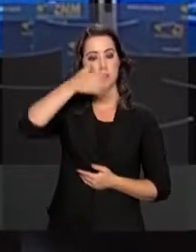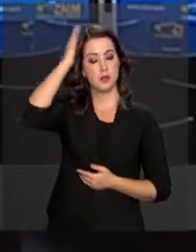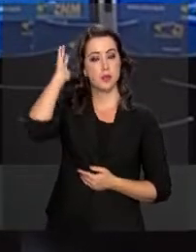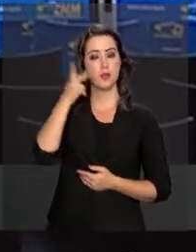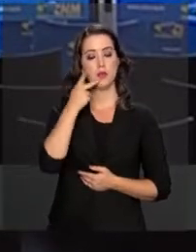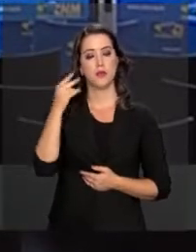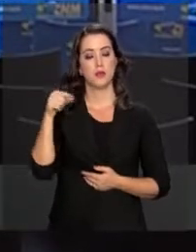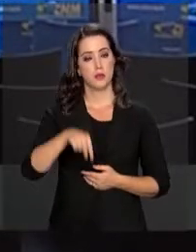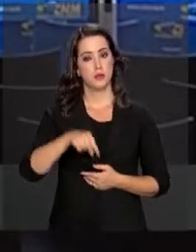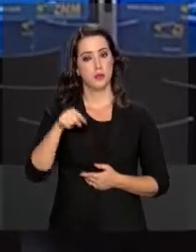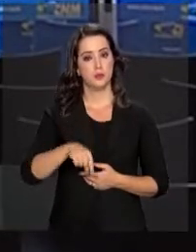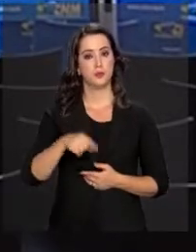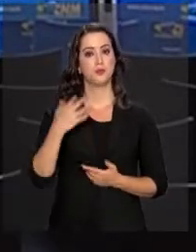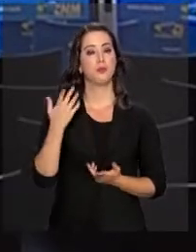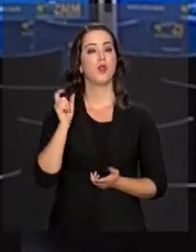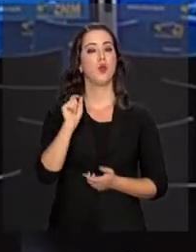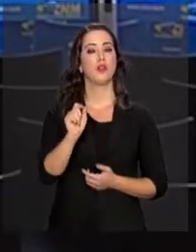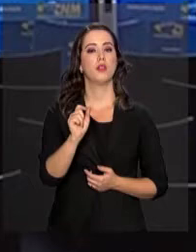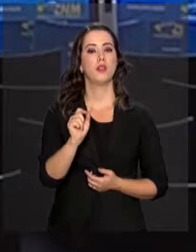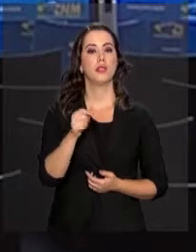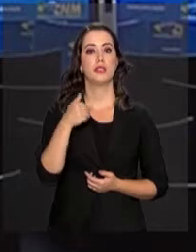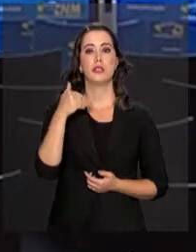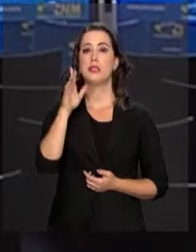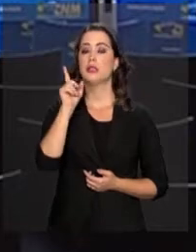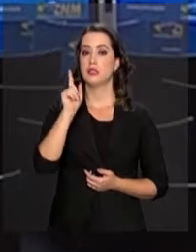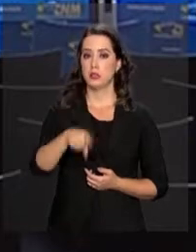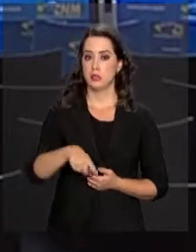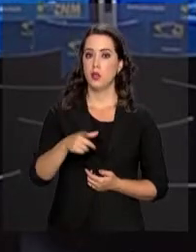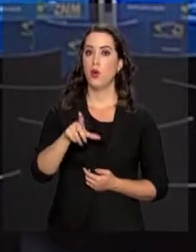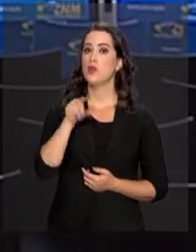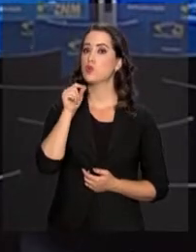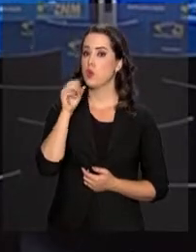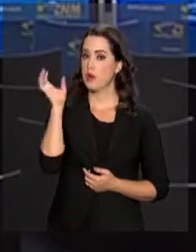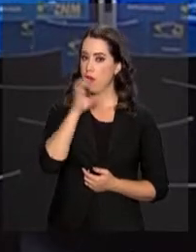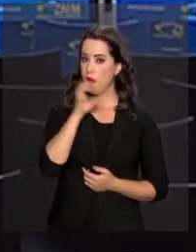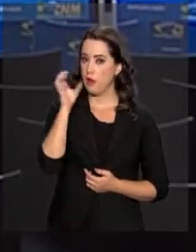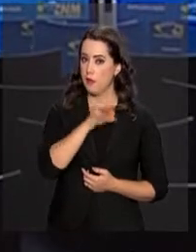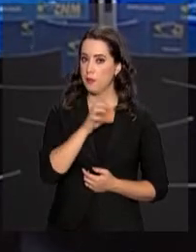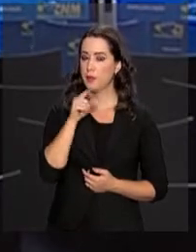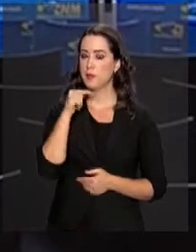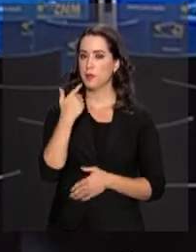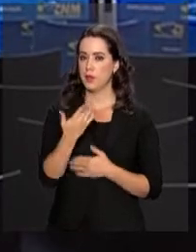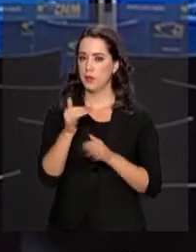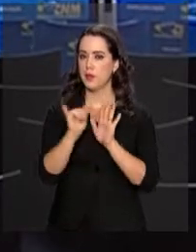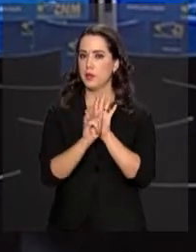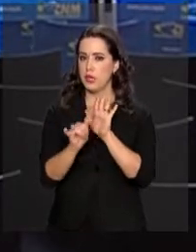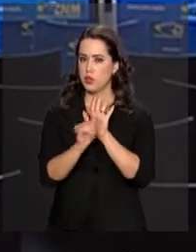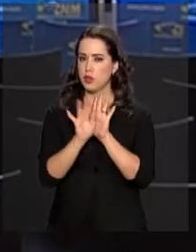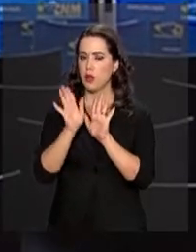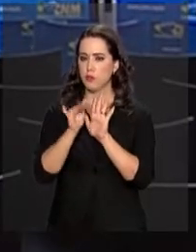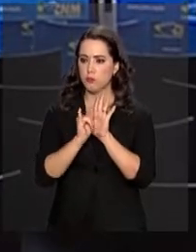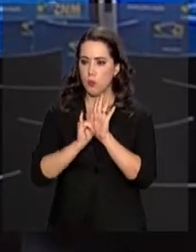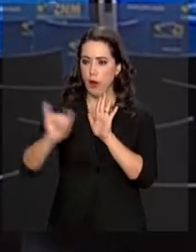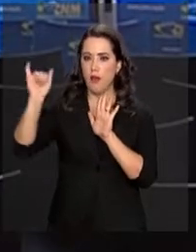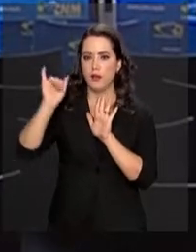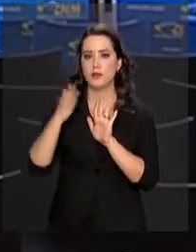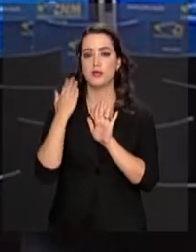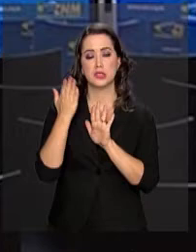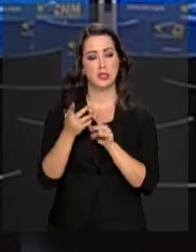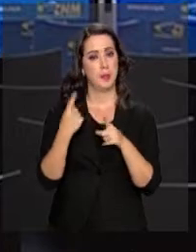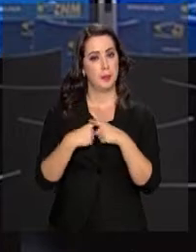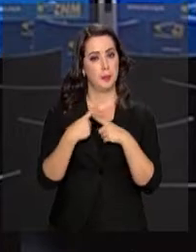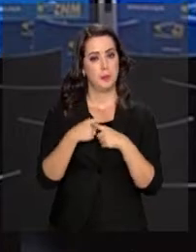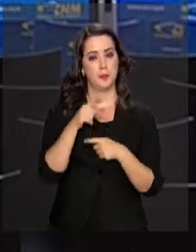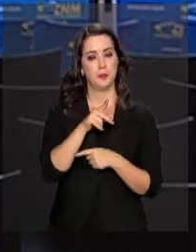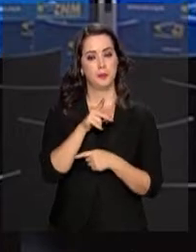destacou aqui no evento a velocidade com que essa decisão foi tomada com que esse edital foi lançado né além disso